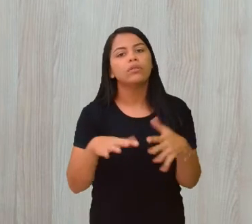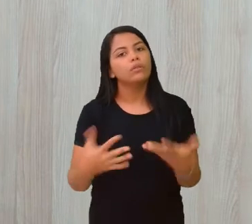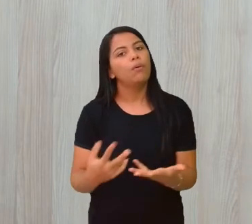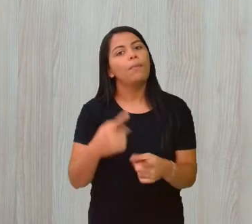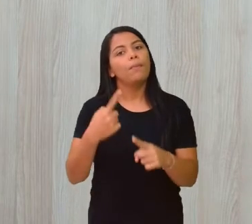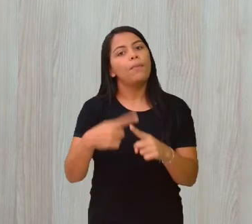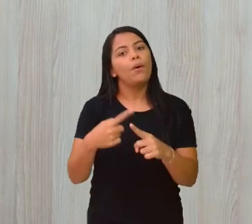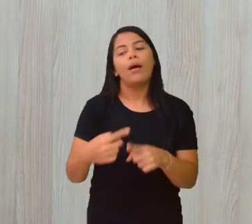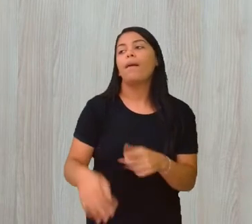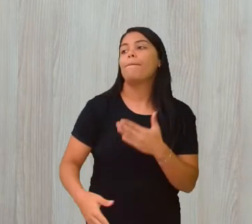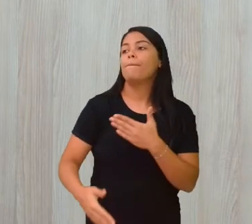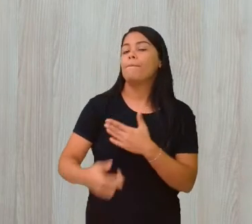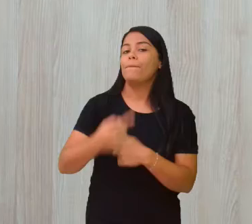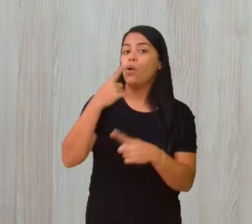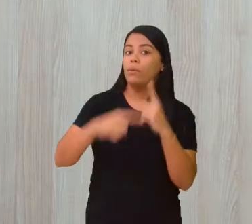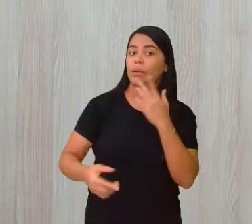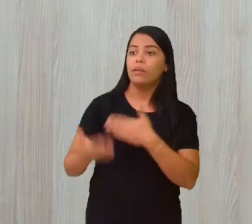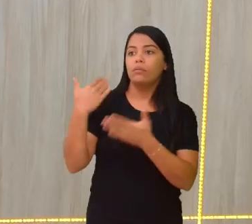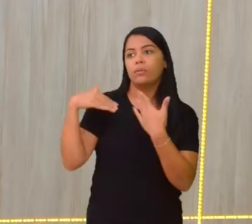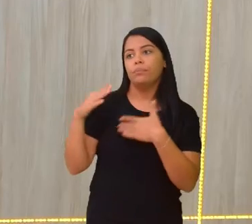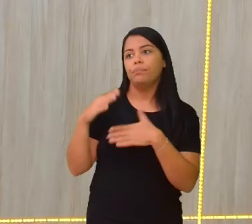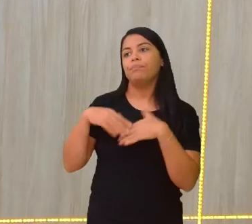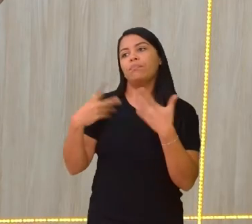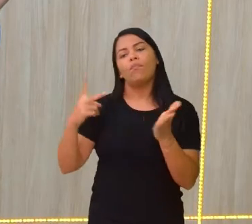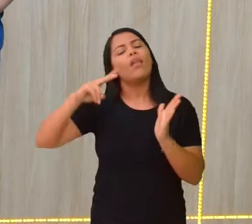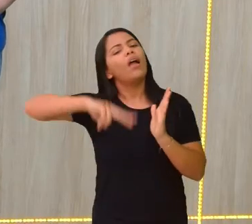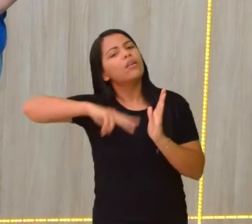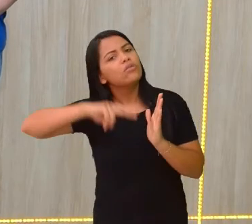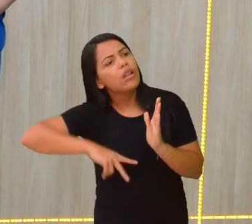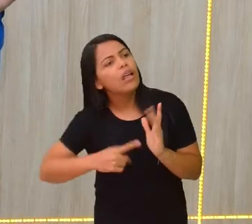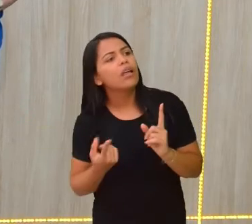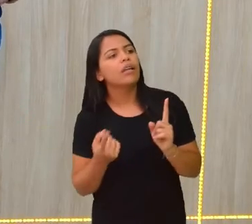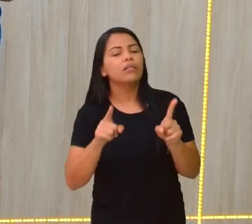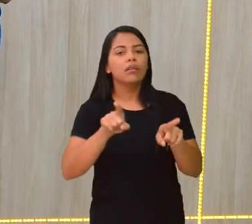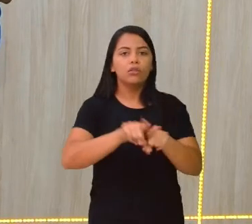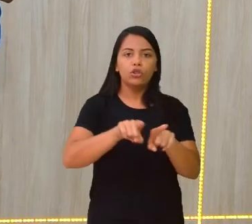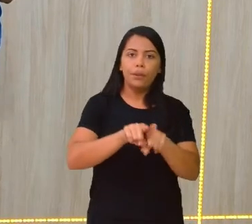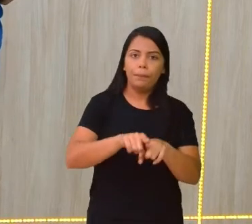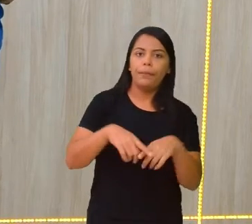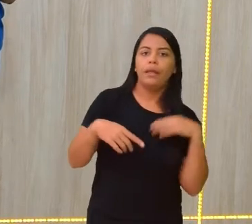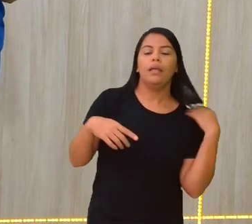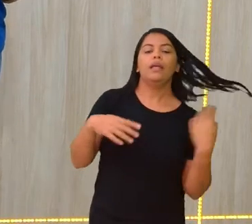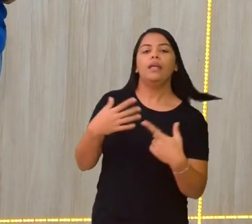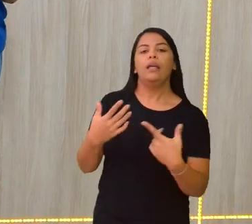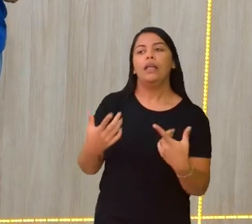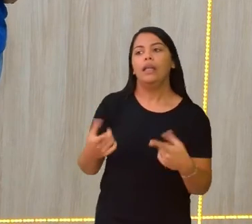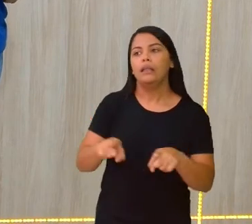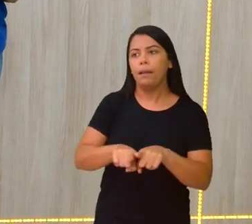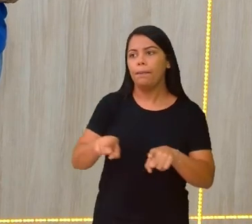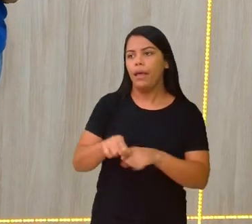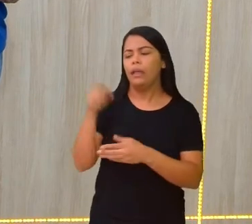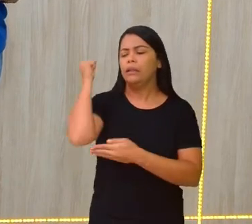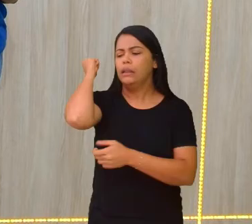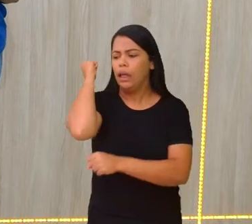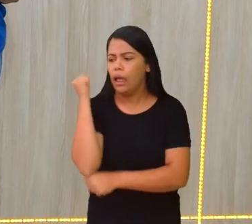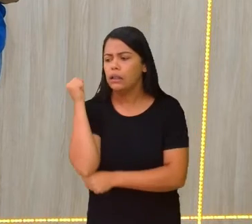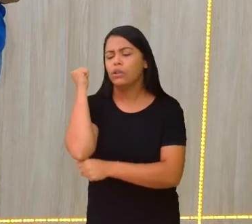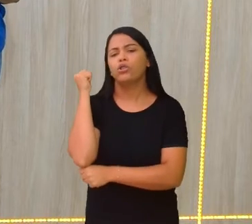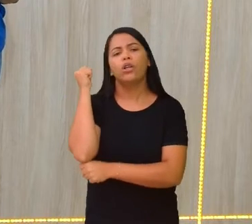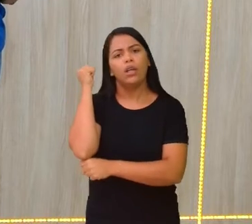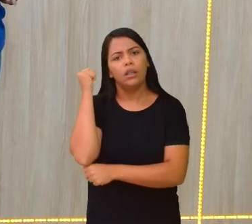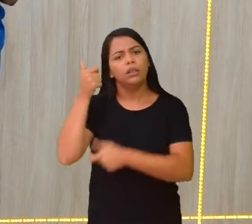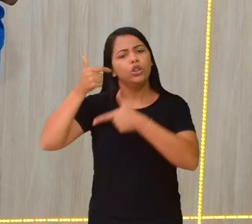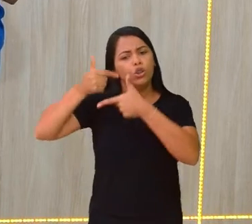manifestação toda. Inclusive, que é o samba. As letras escritas, né, para o samba eram letras também de resistência, né, inicial,